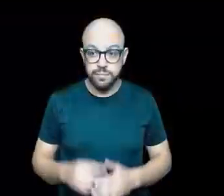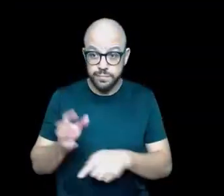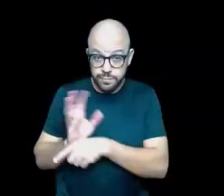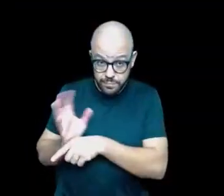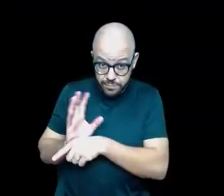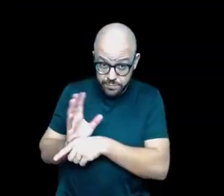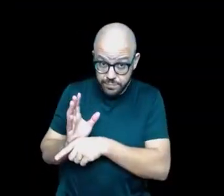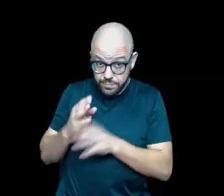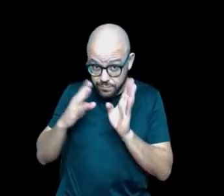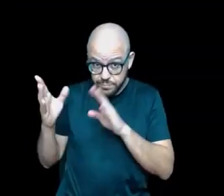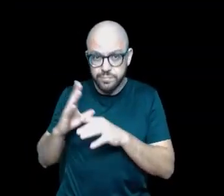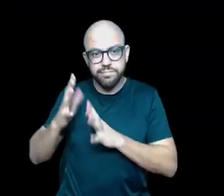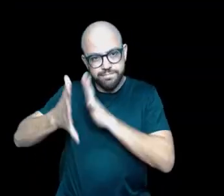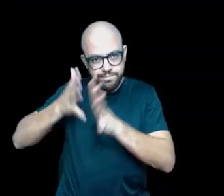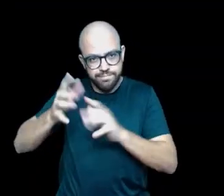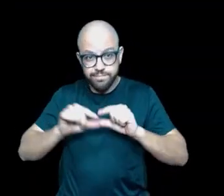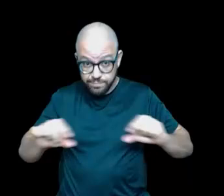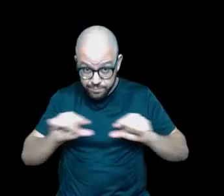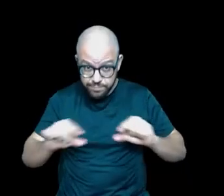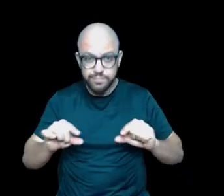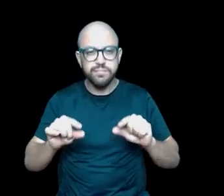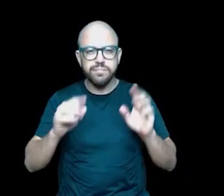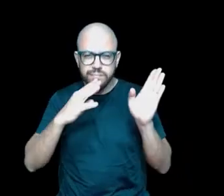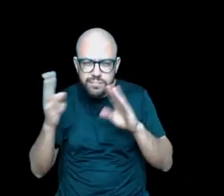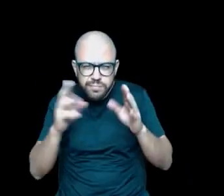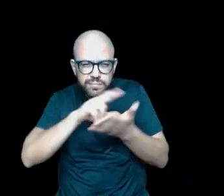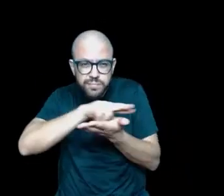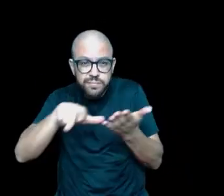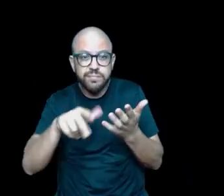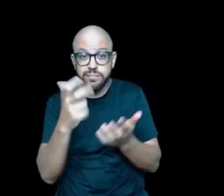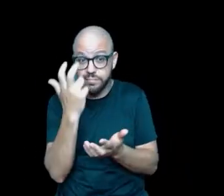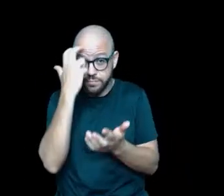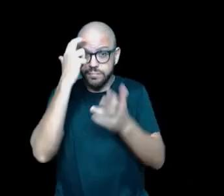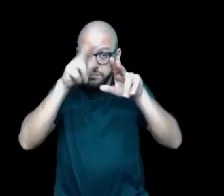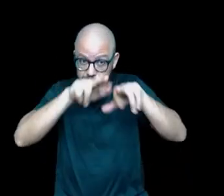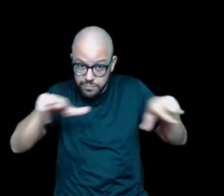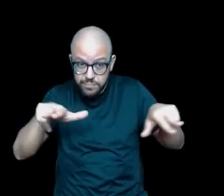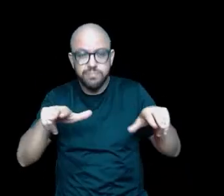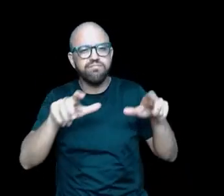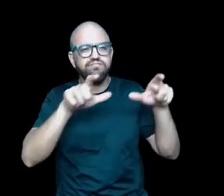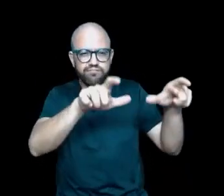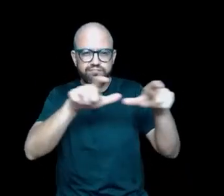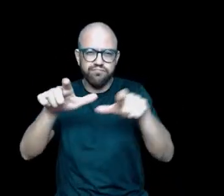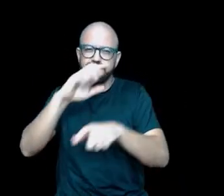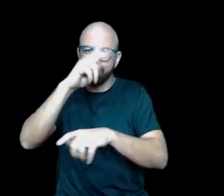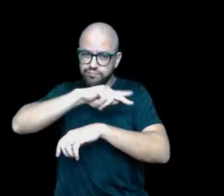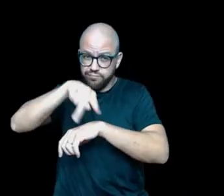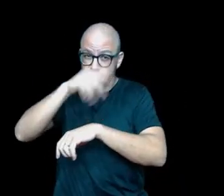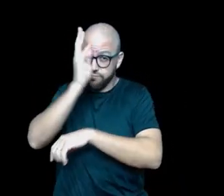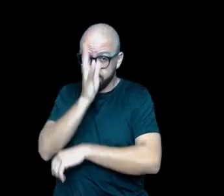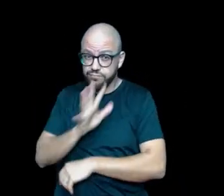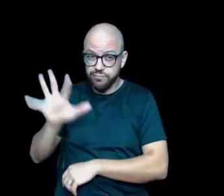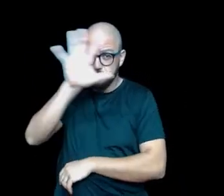O vídeo a seguir possui recursos de legenda e libras. Apresenta cenas dinâmicas que registram diversas manifestações culturais de todas